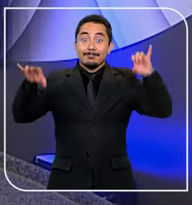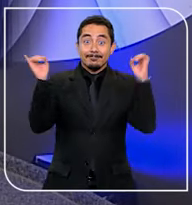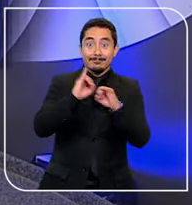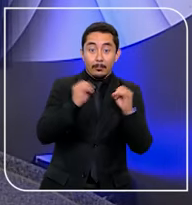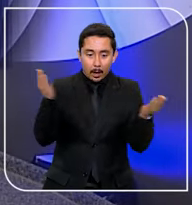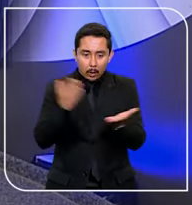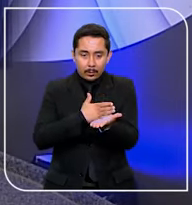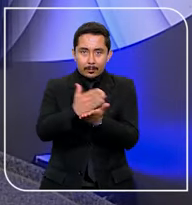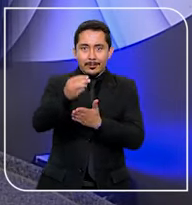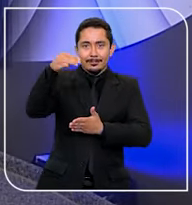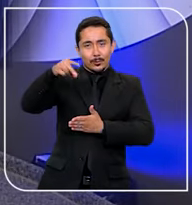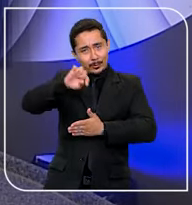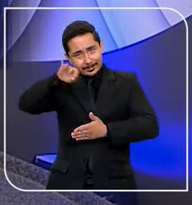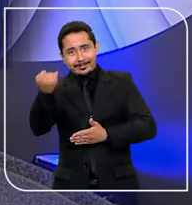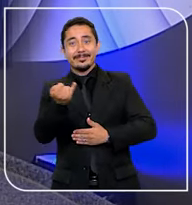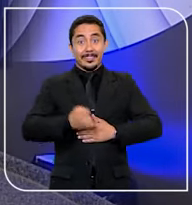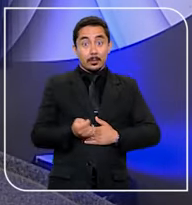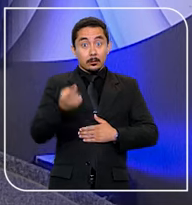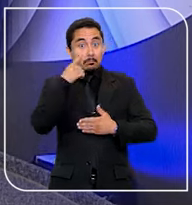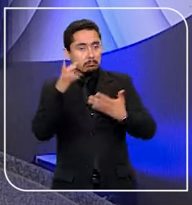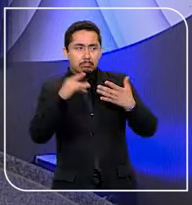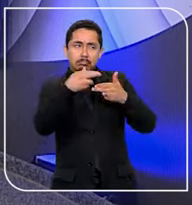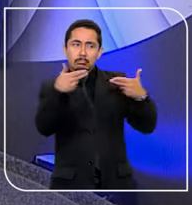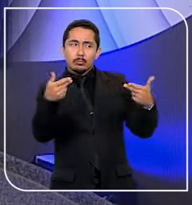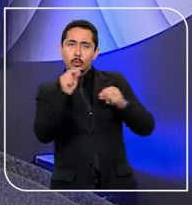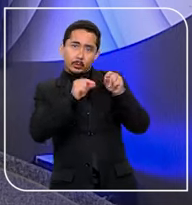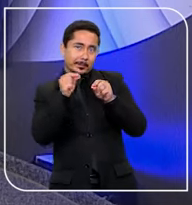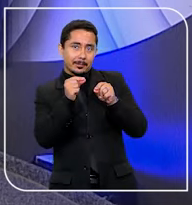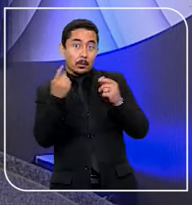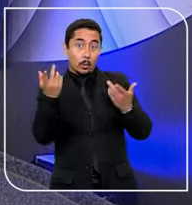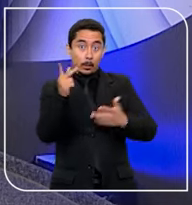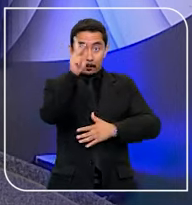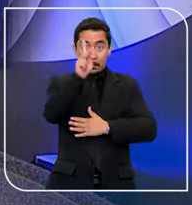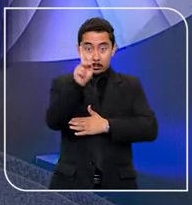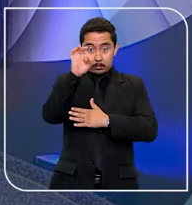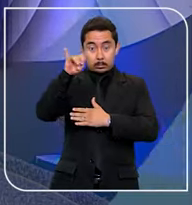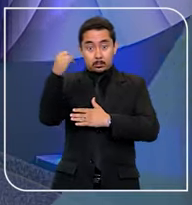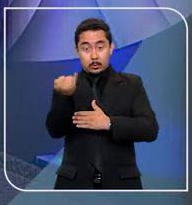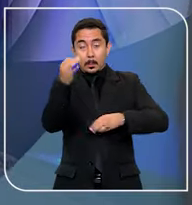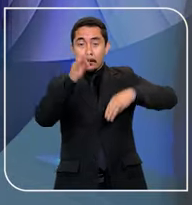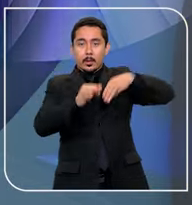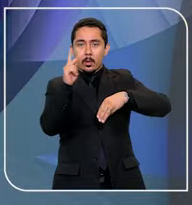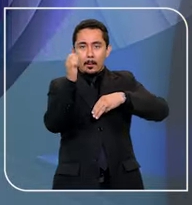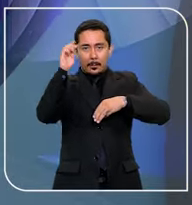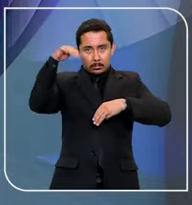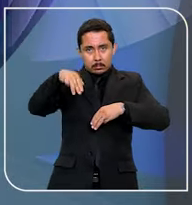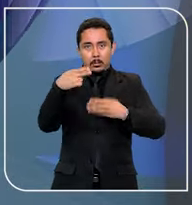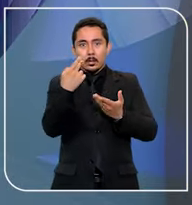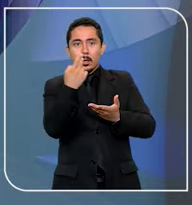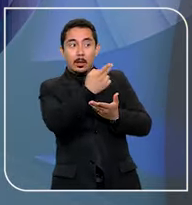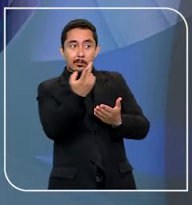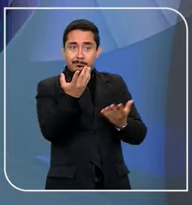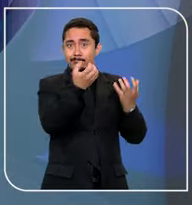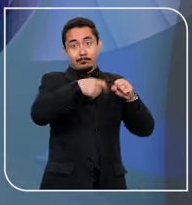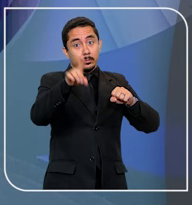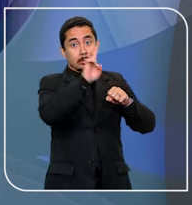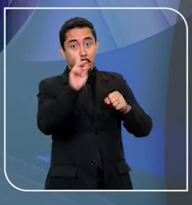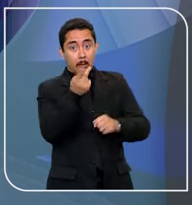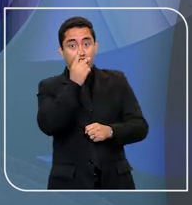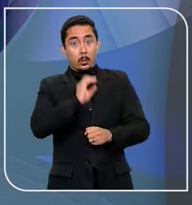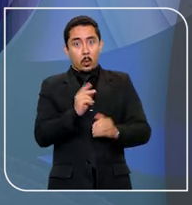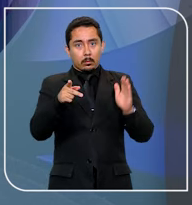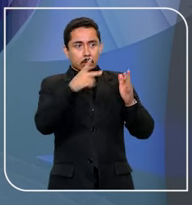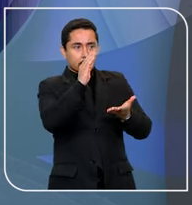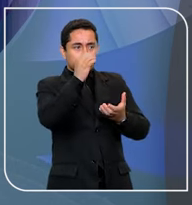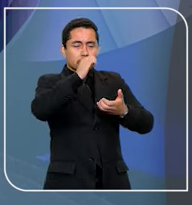Olá começa agora o minuto STJ Vamos aos destaques o presidente do STJ Ministro Herman Benjamin negou a abcorpus de um dos